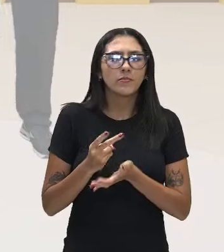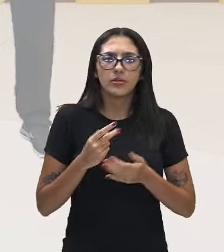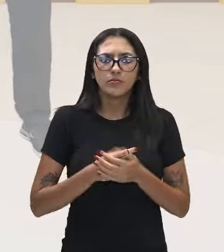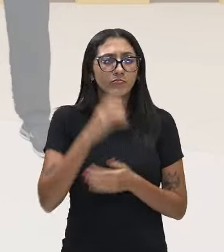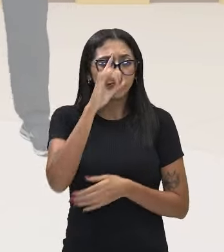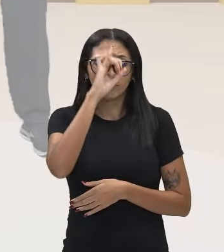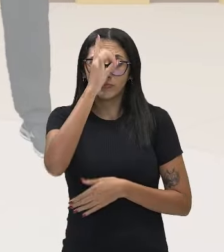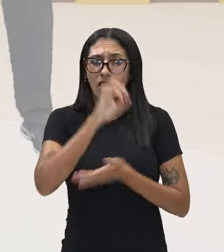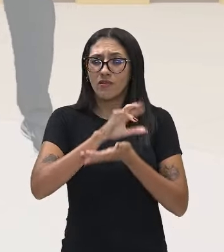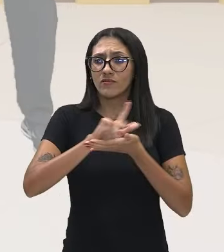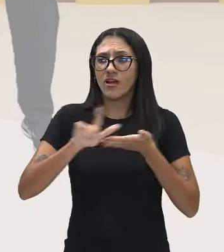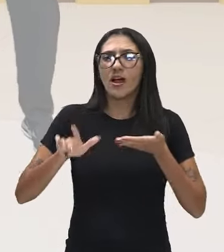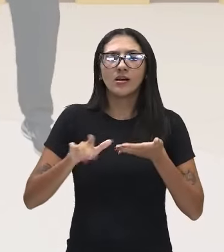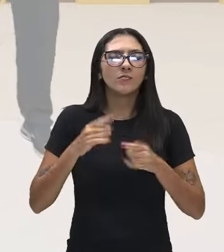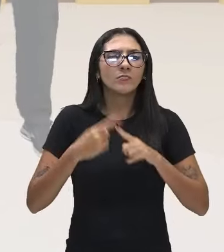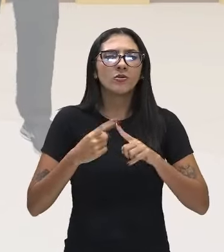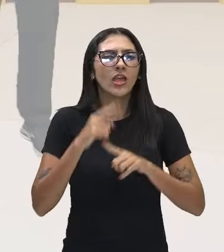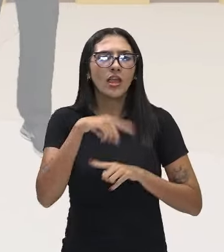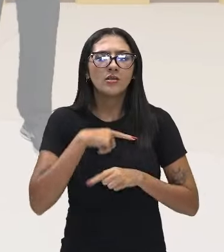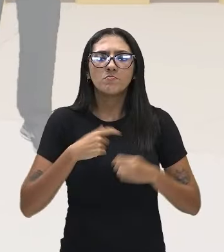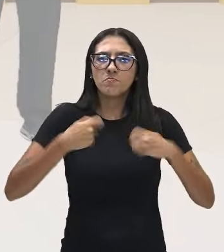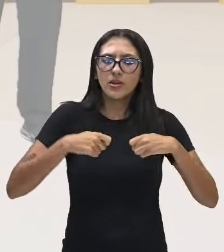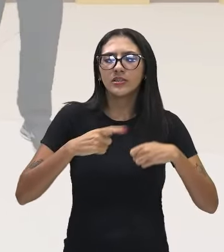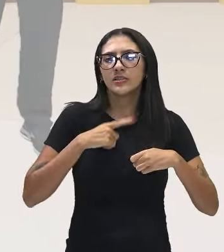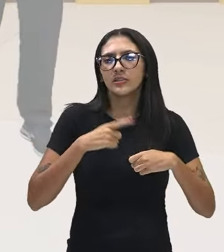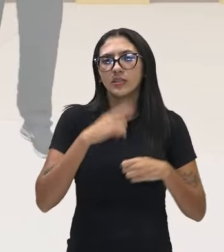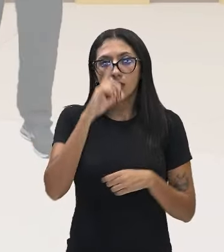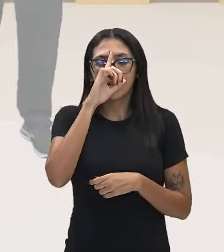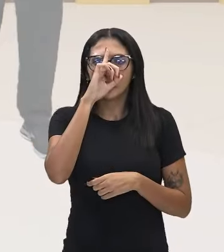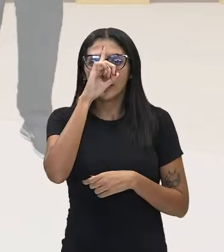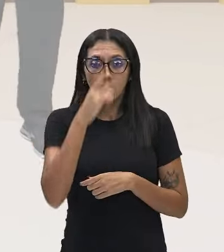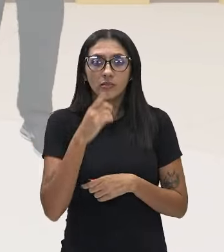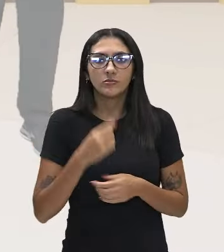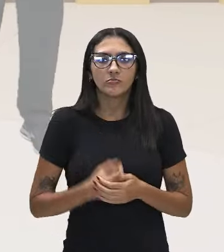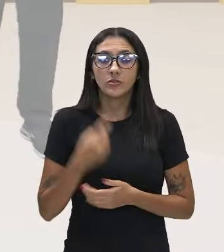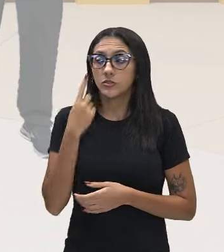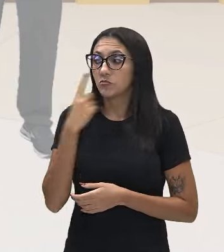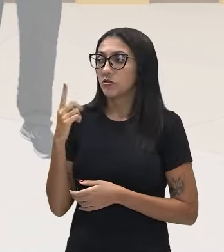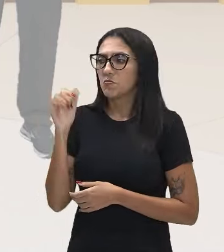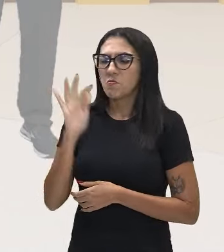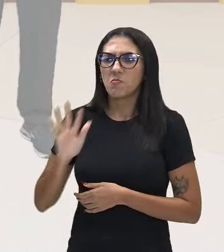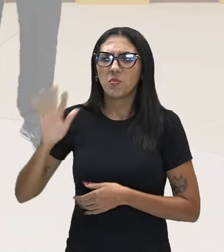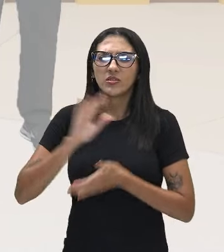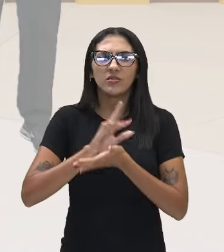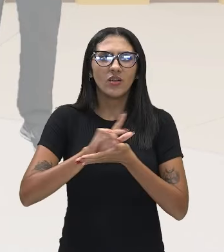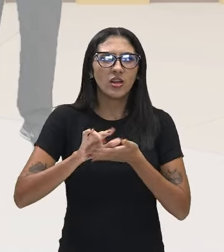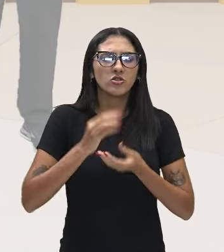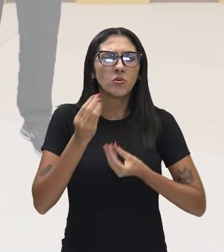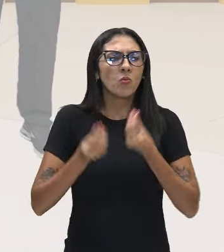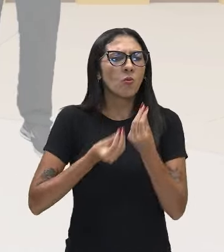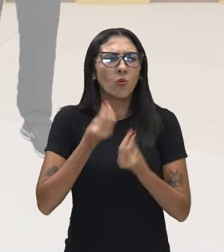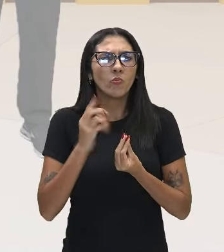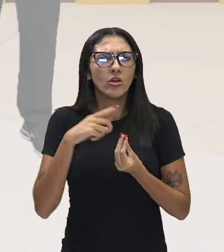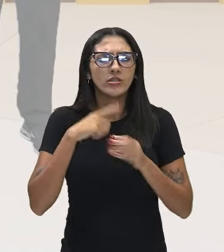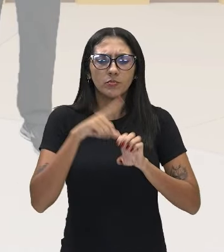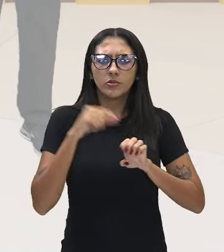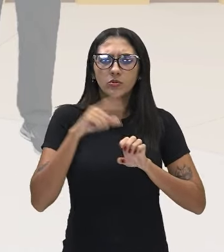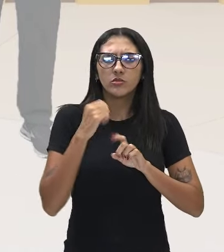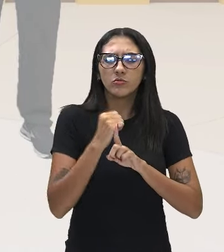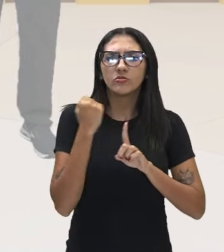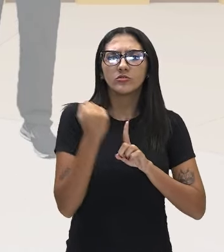diferenças, né? Porque ele precisa impulsionar o fazer artístico dele. A gente está vendo aqui muitas imagens de como esse empreendedorismo sociocultural